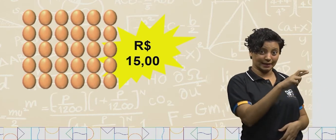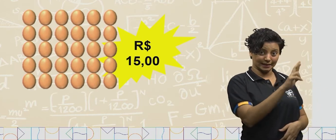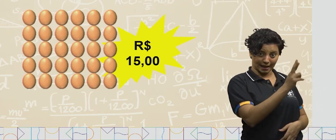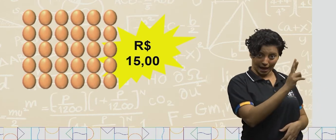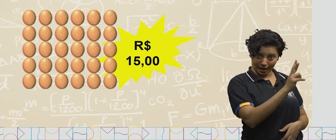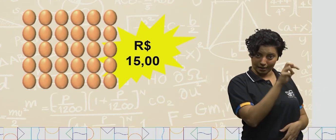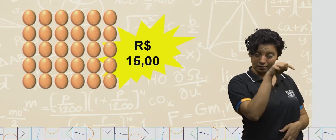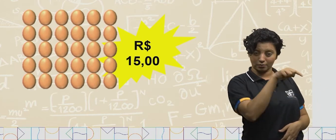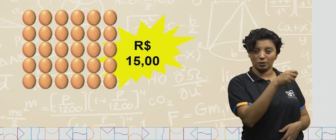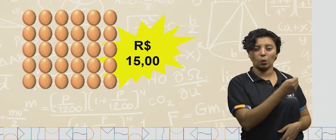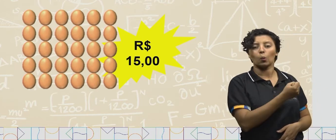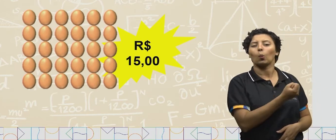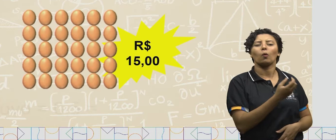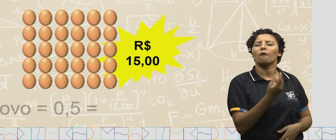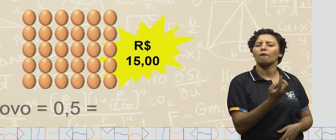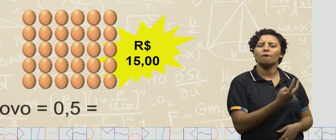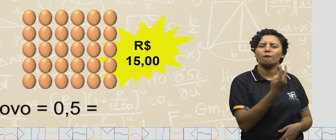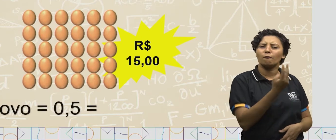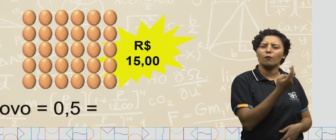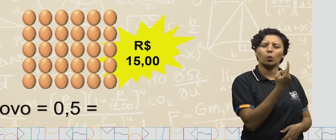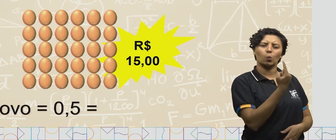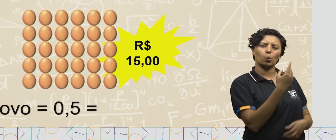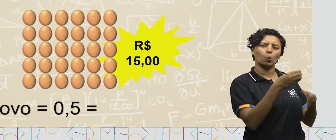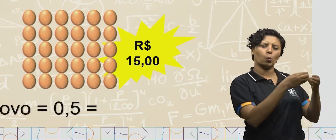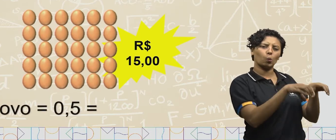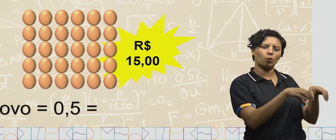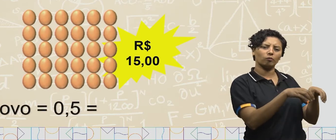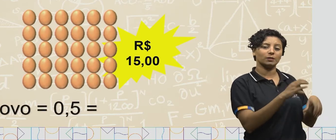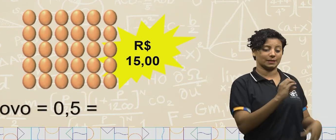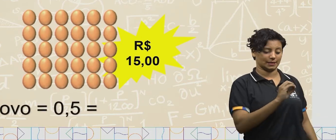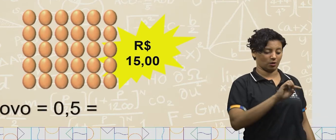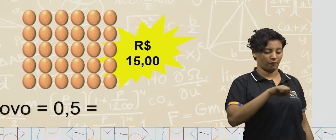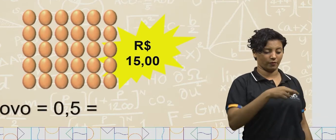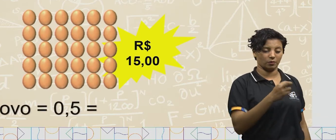de R$15, cada ovo vai custar